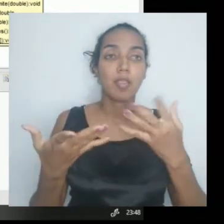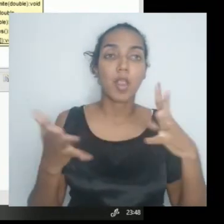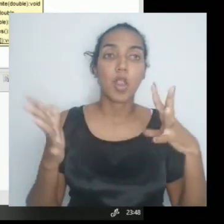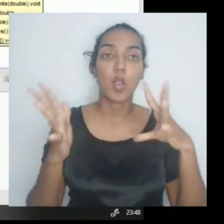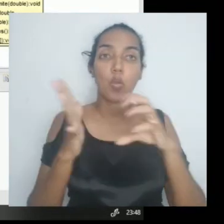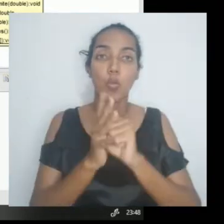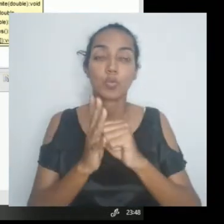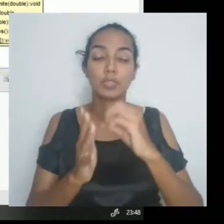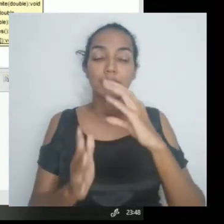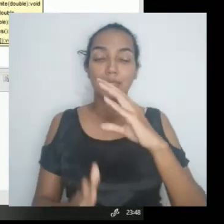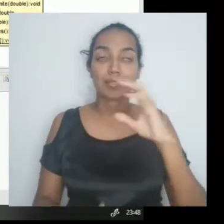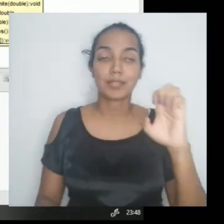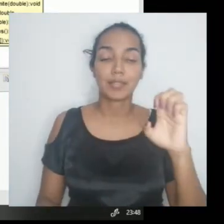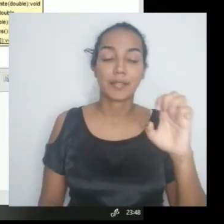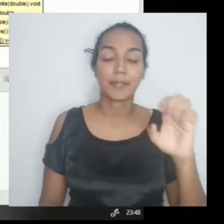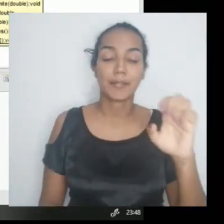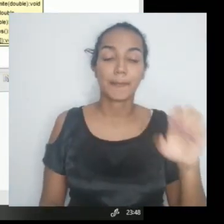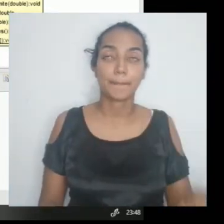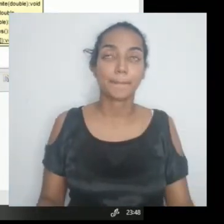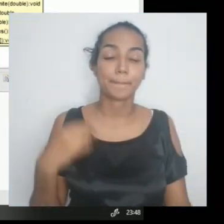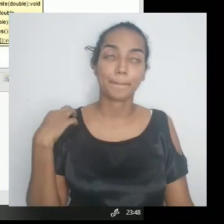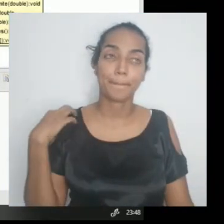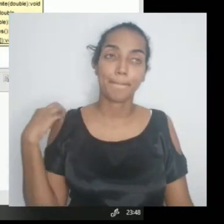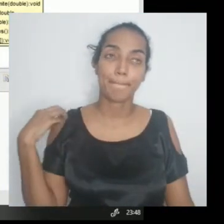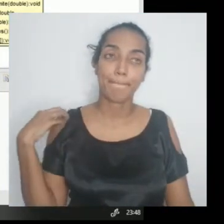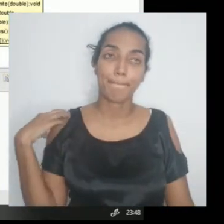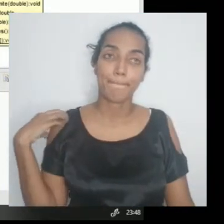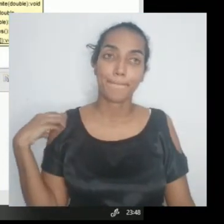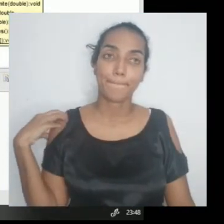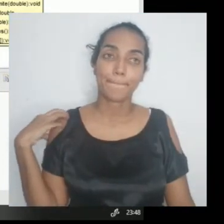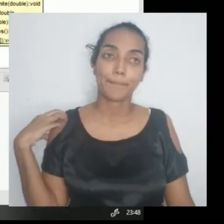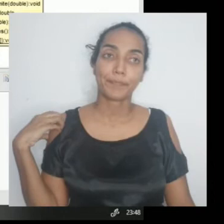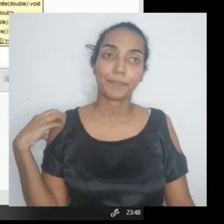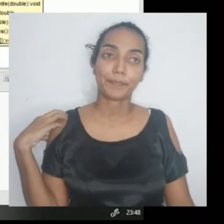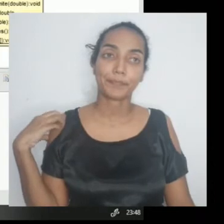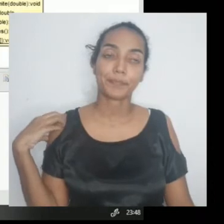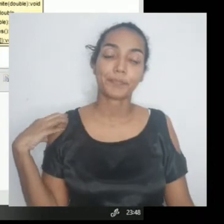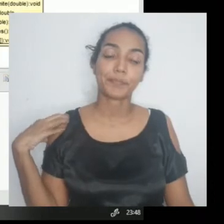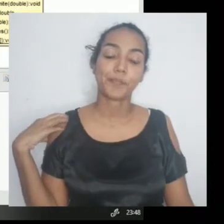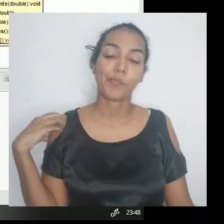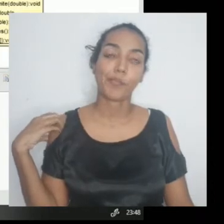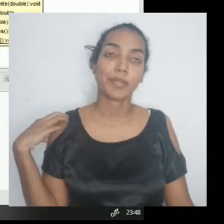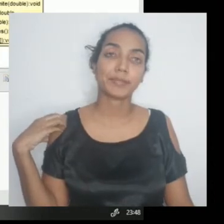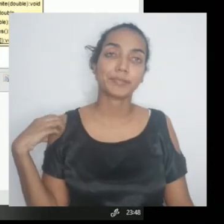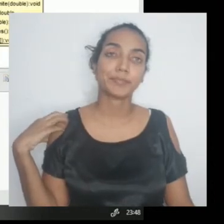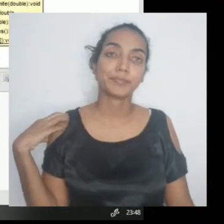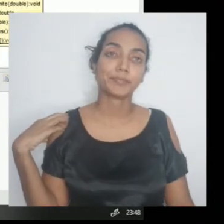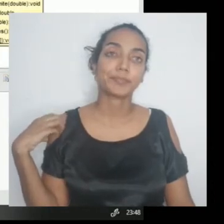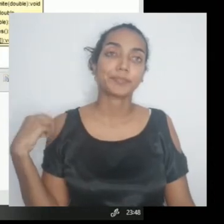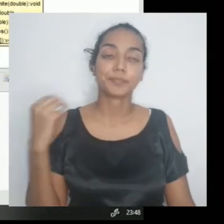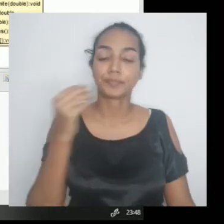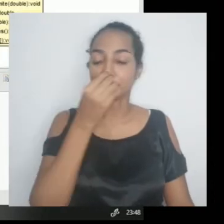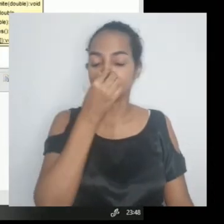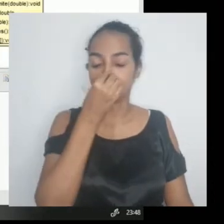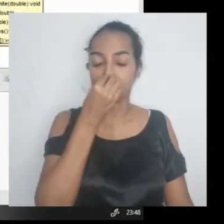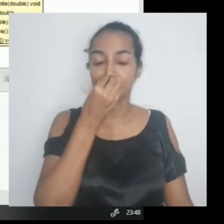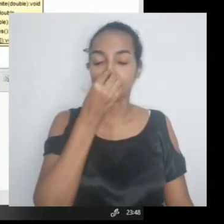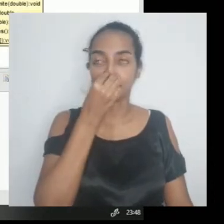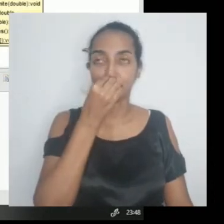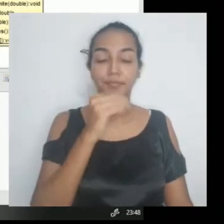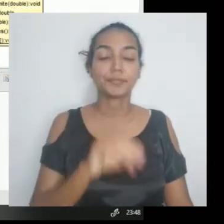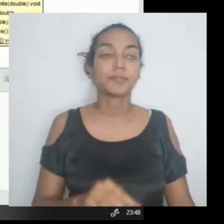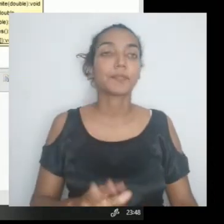especial. E a conta especial a gente vai mostrar a implementação dela já já, mas ela é bem parecida com a poupança, ela tem o